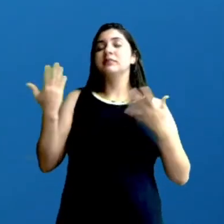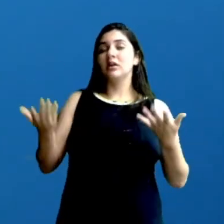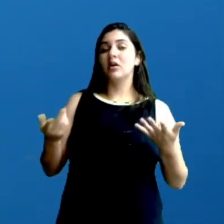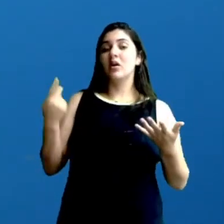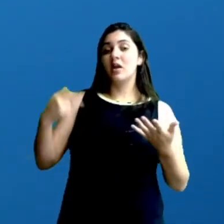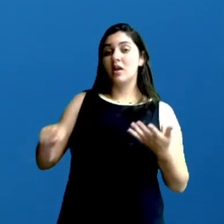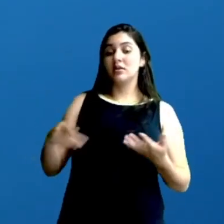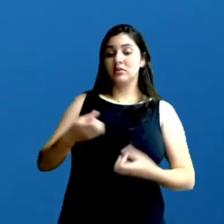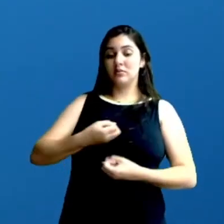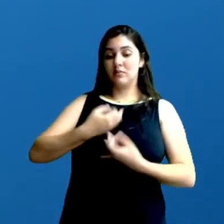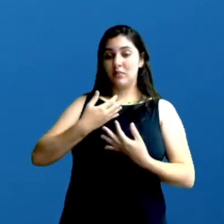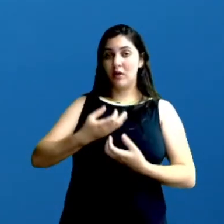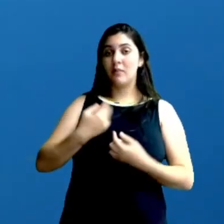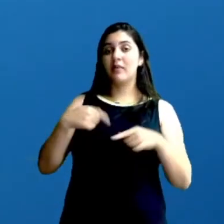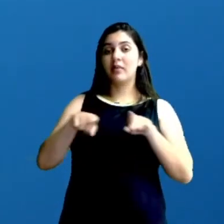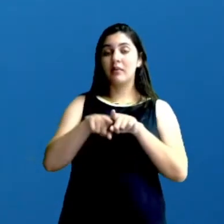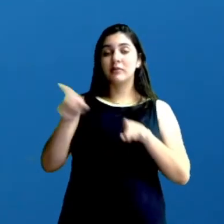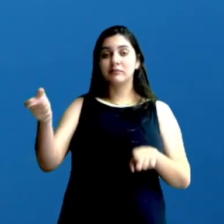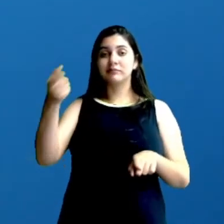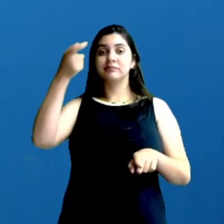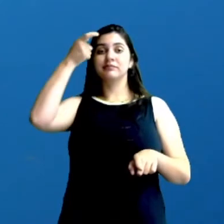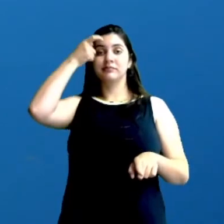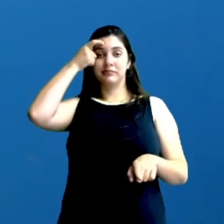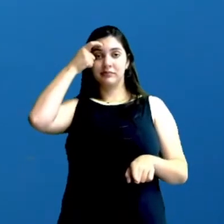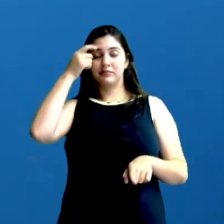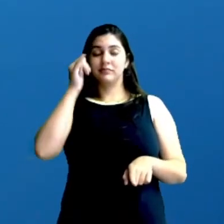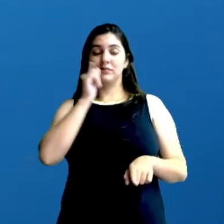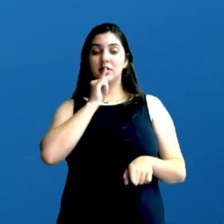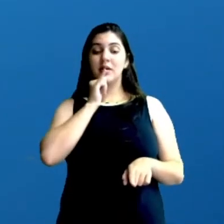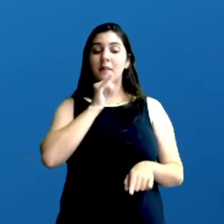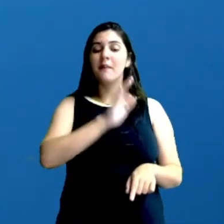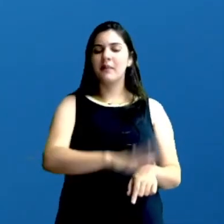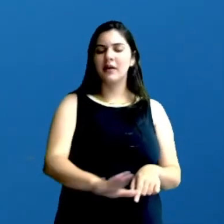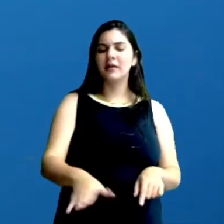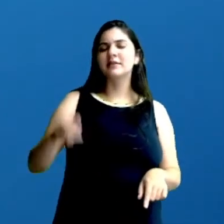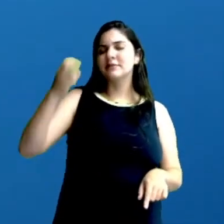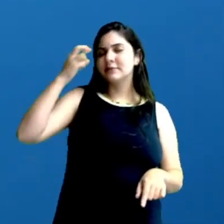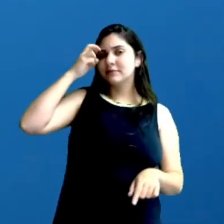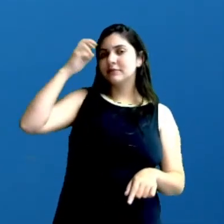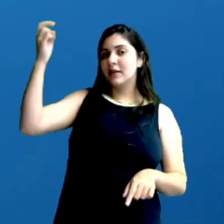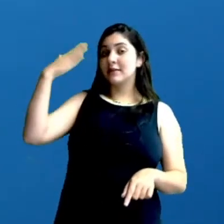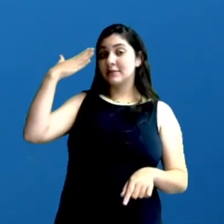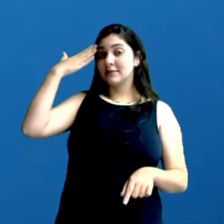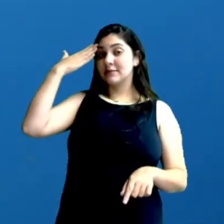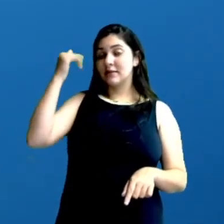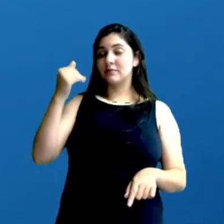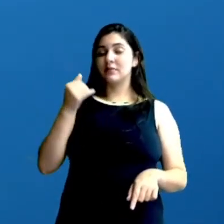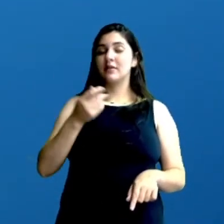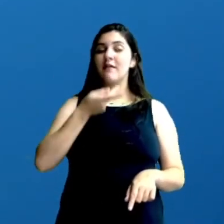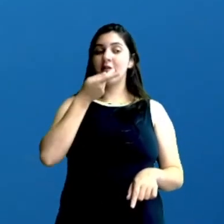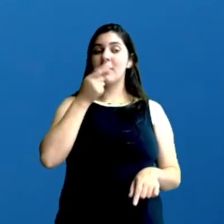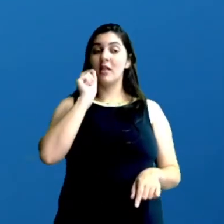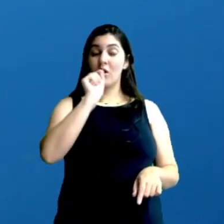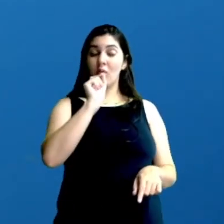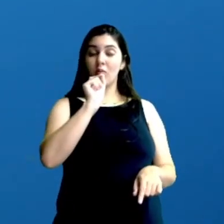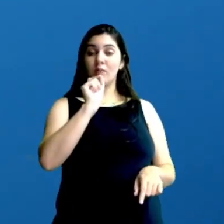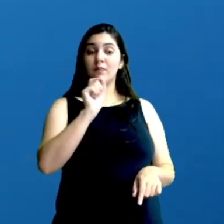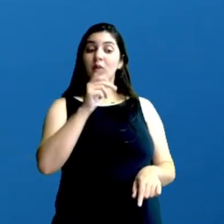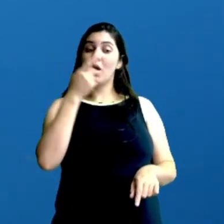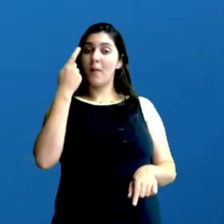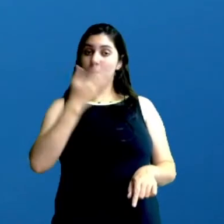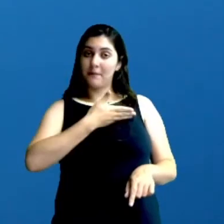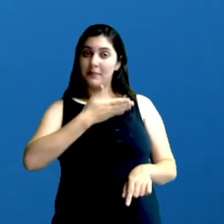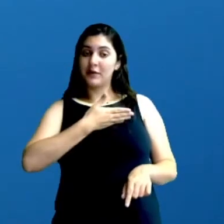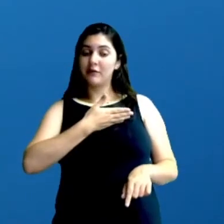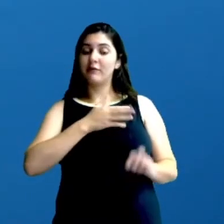também de conscientização sabe para aquela criança inteligente sabida dizer assim olha entendeu coleguinha